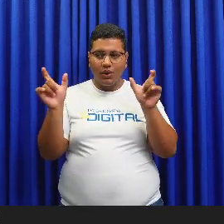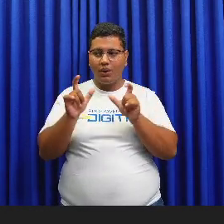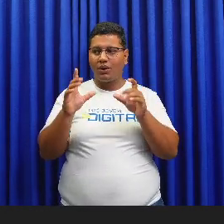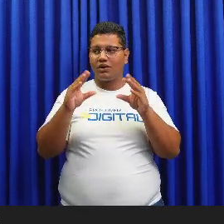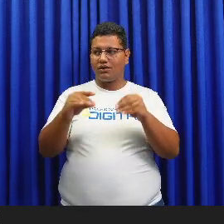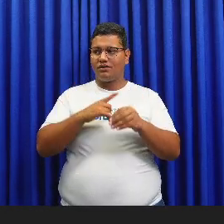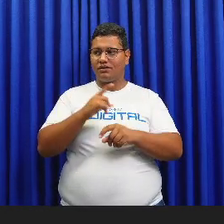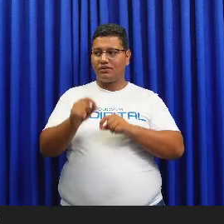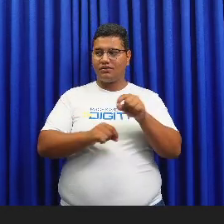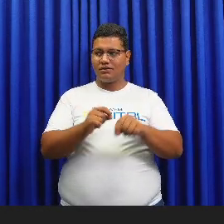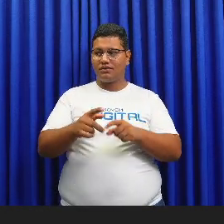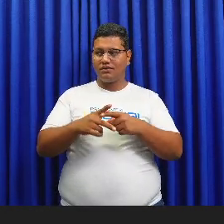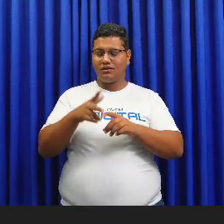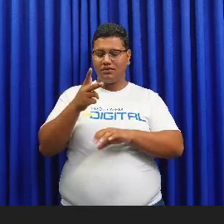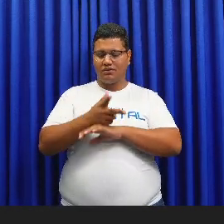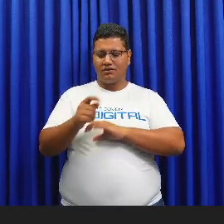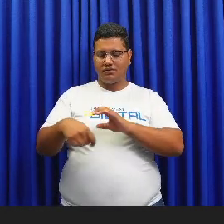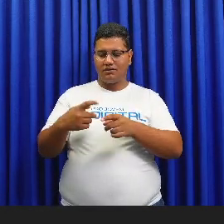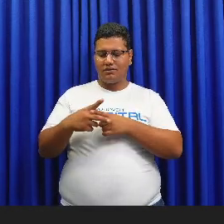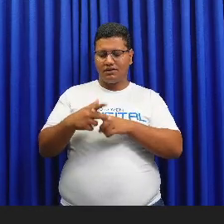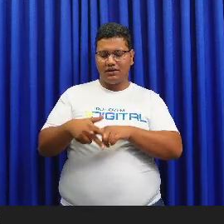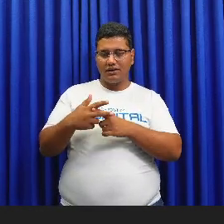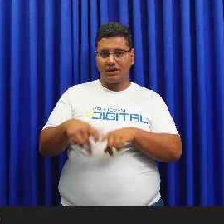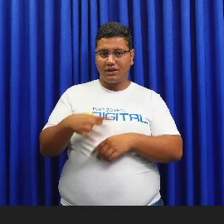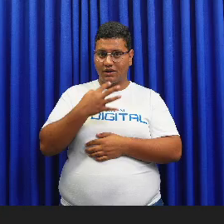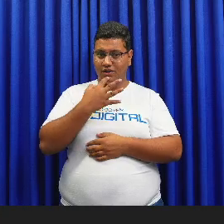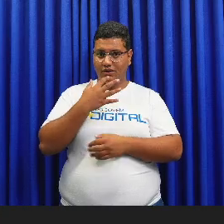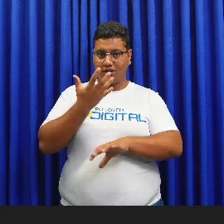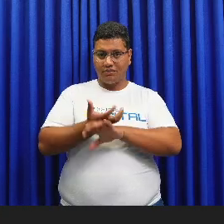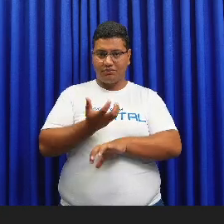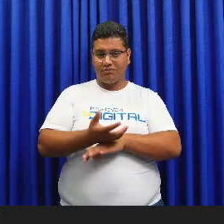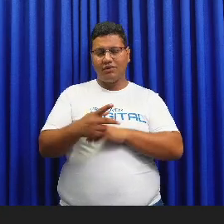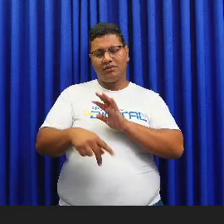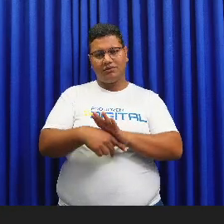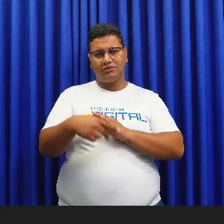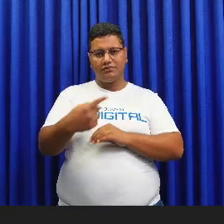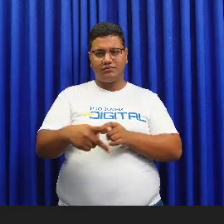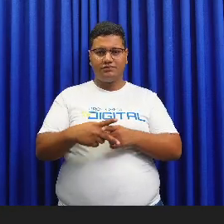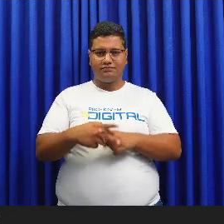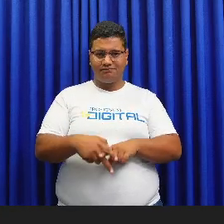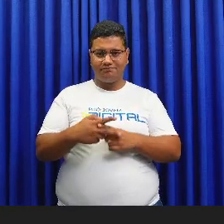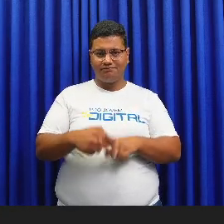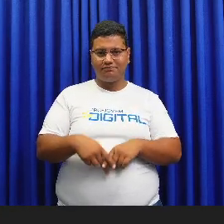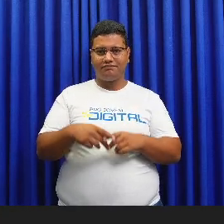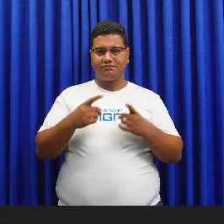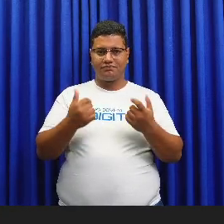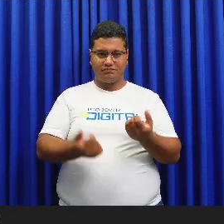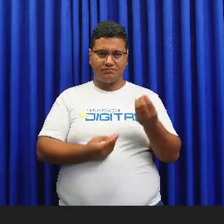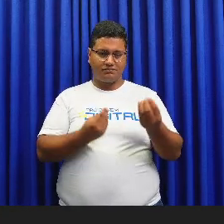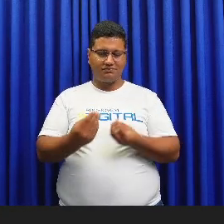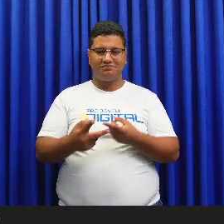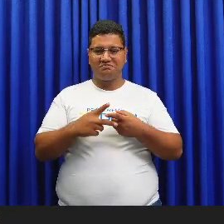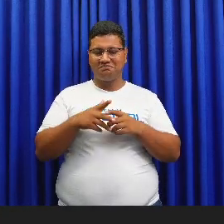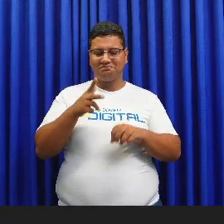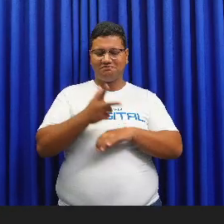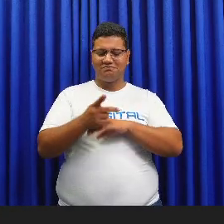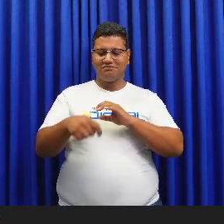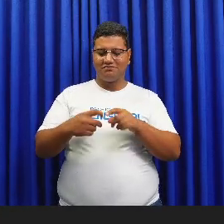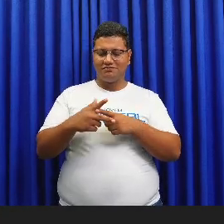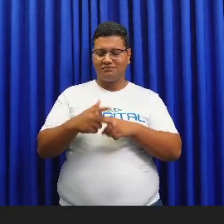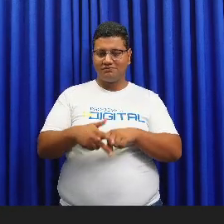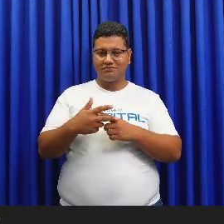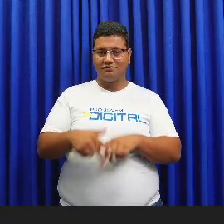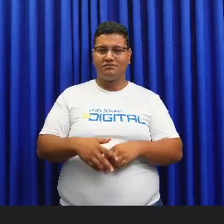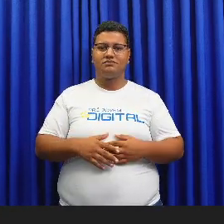ó, edição de vídeo, porque você tem que entregar esse material. Você é editor de vídeo, você é um freela. Então, edição de vídeo.